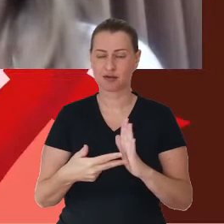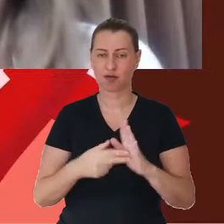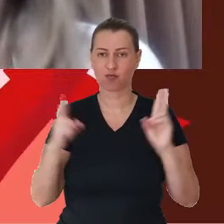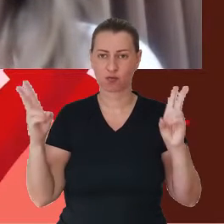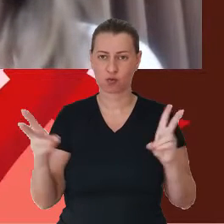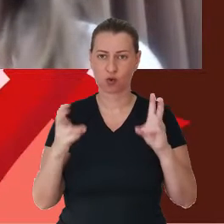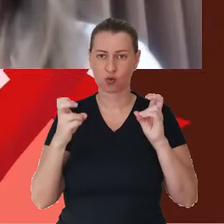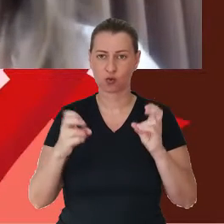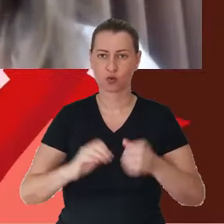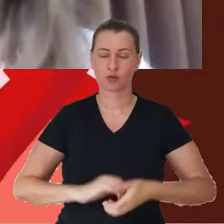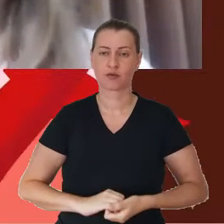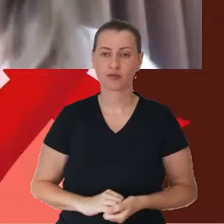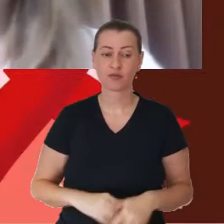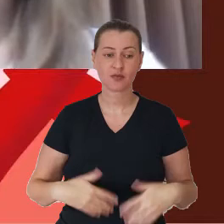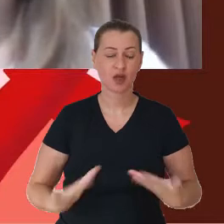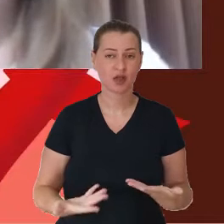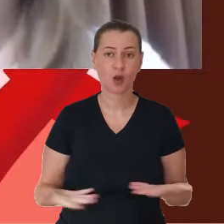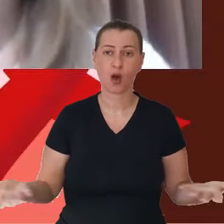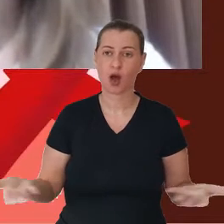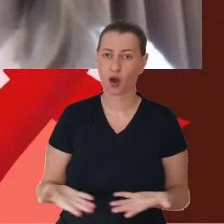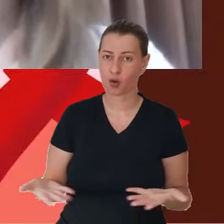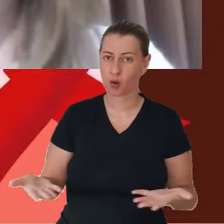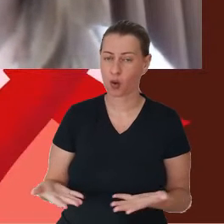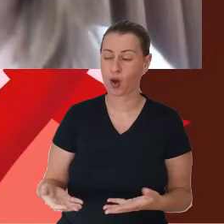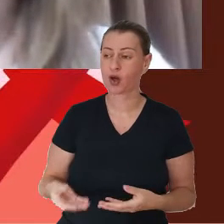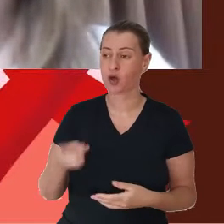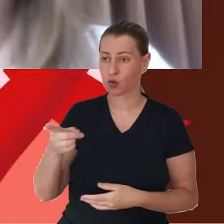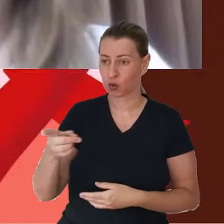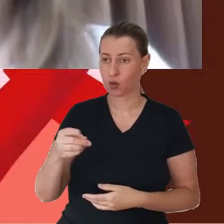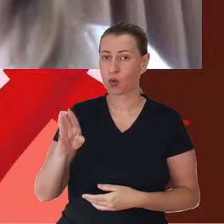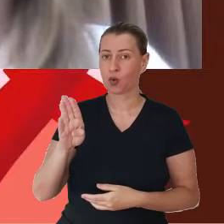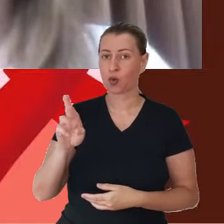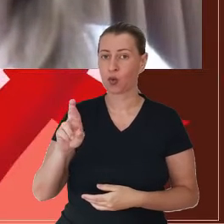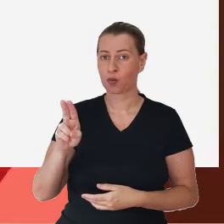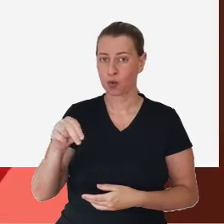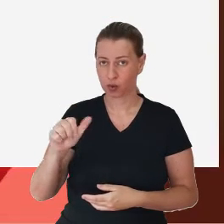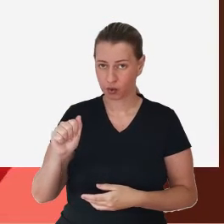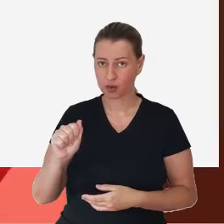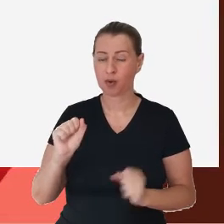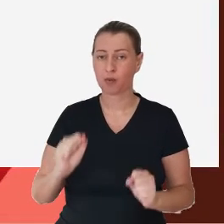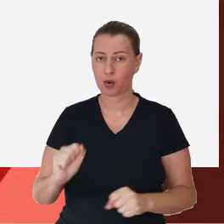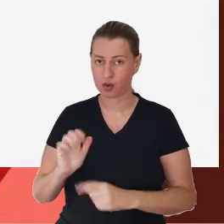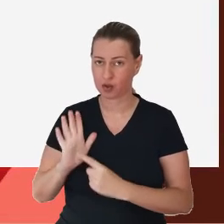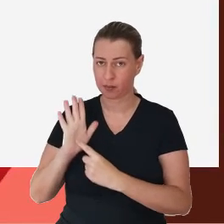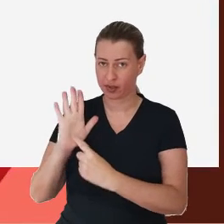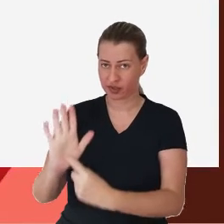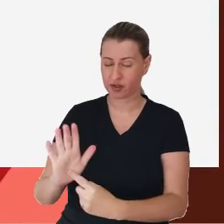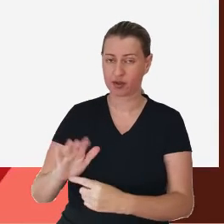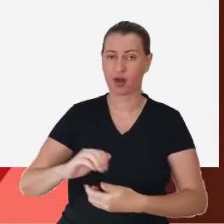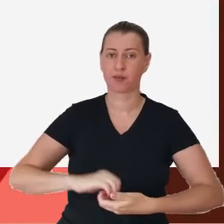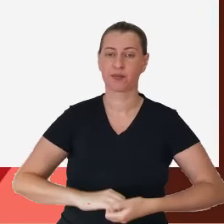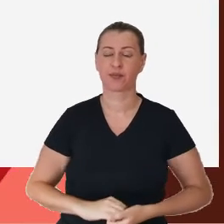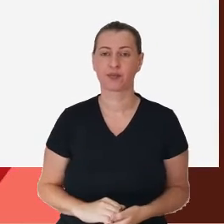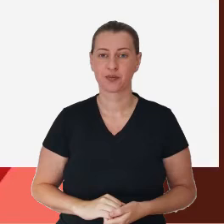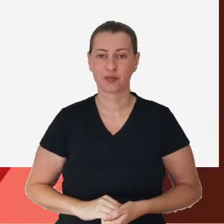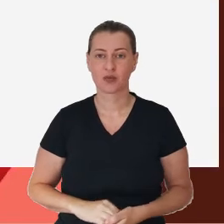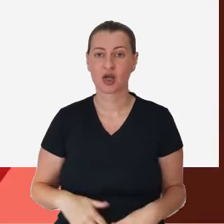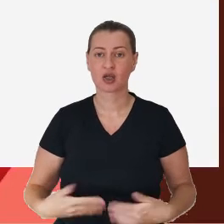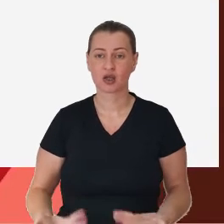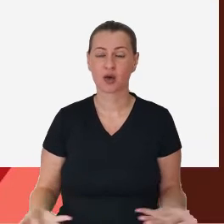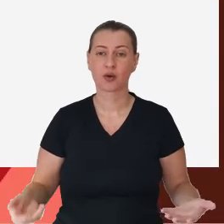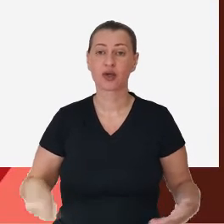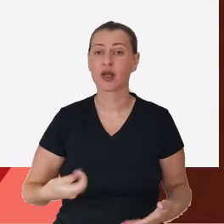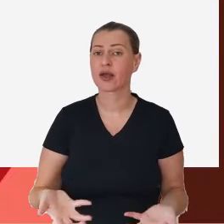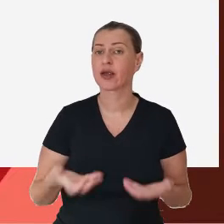certeza. Então, vou passar a palavra para ti, vou colocar aqui a tua apresentação. E, gente, pessoal que